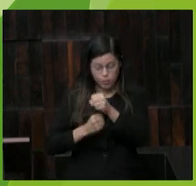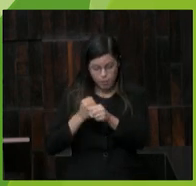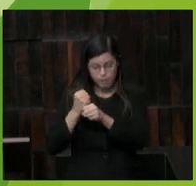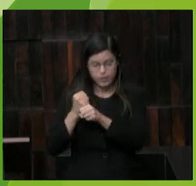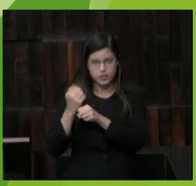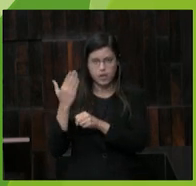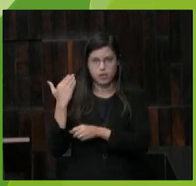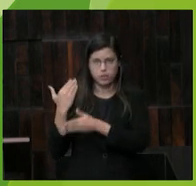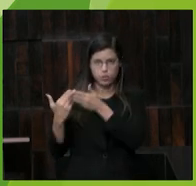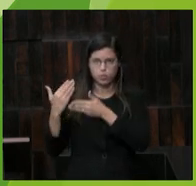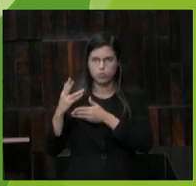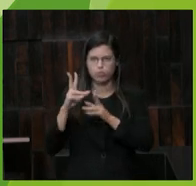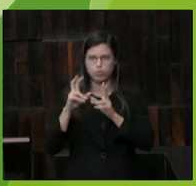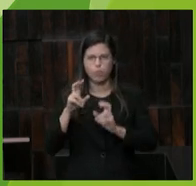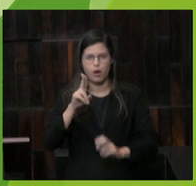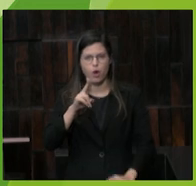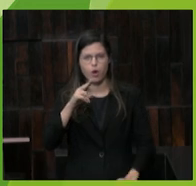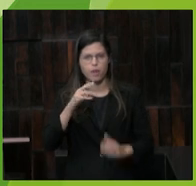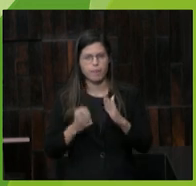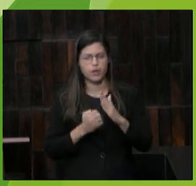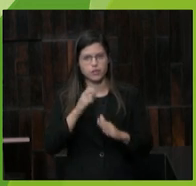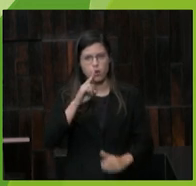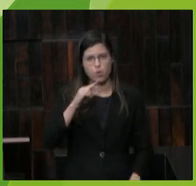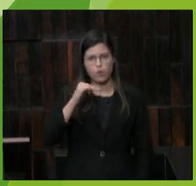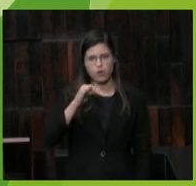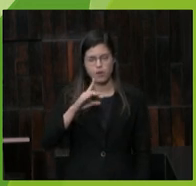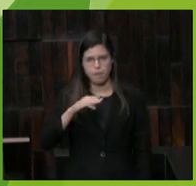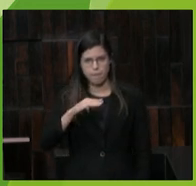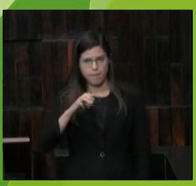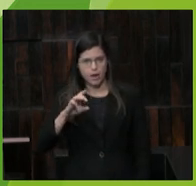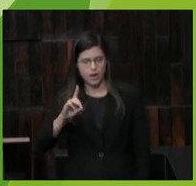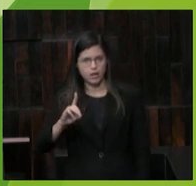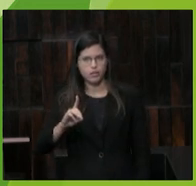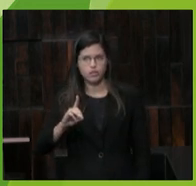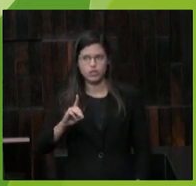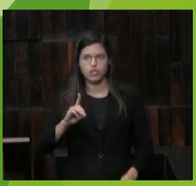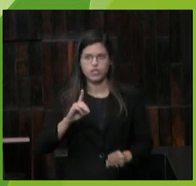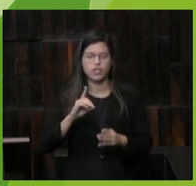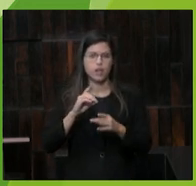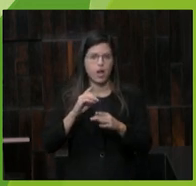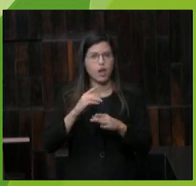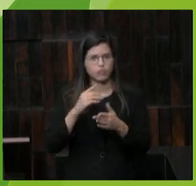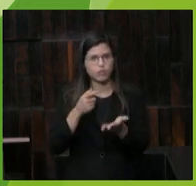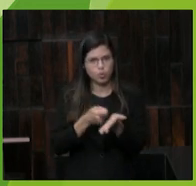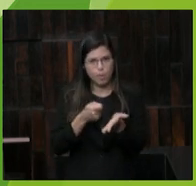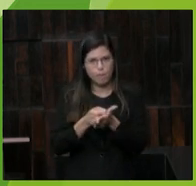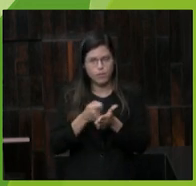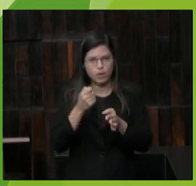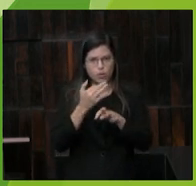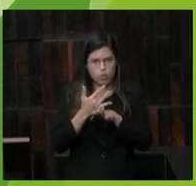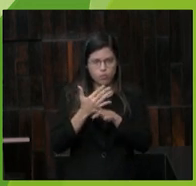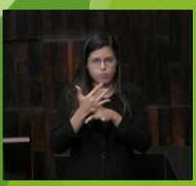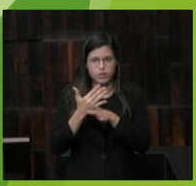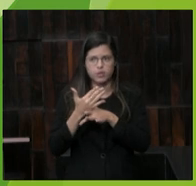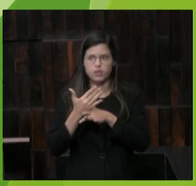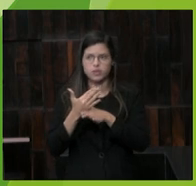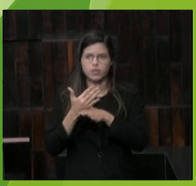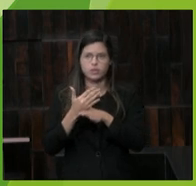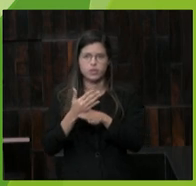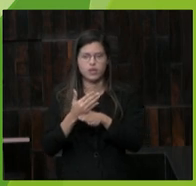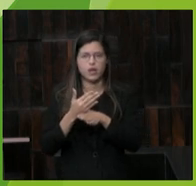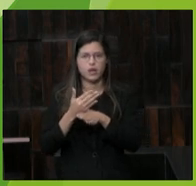da Unimed. A gente também solicitou que os municípios fornecessem os cordões de geração e